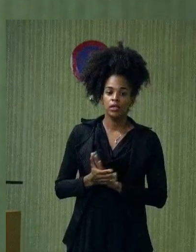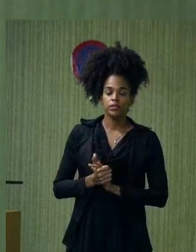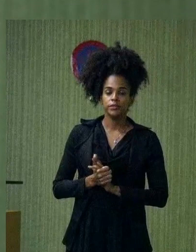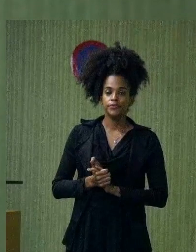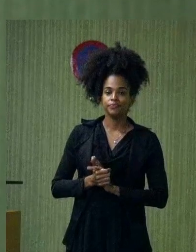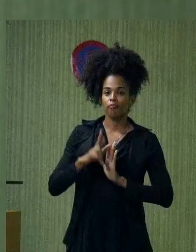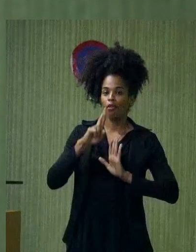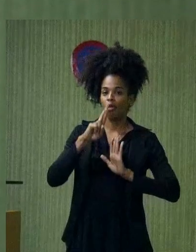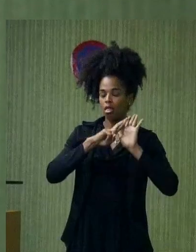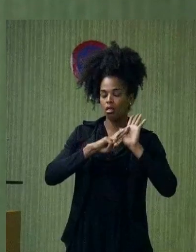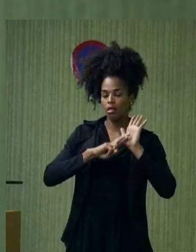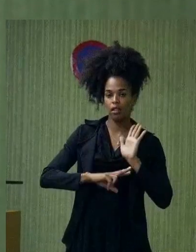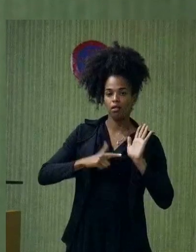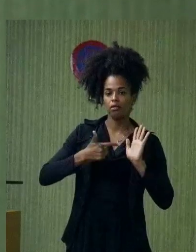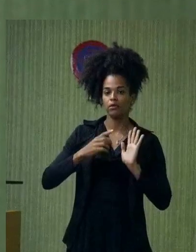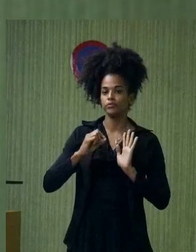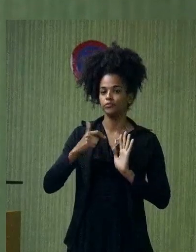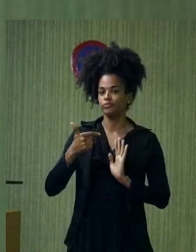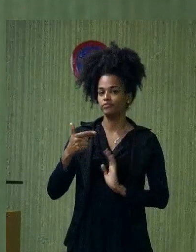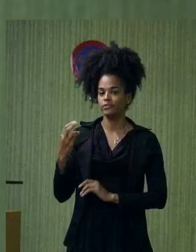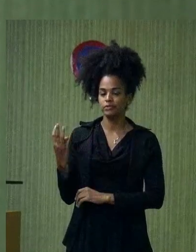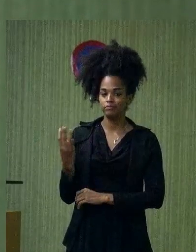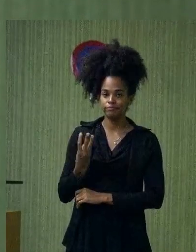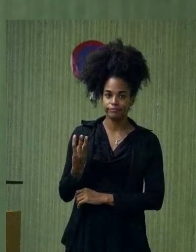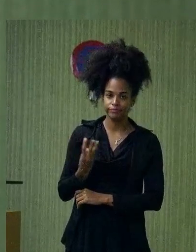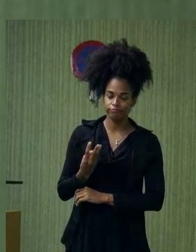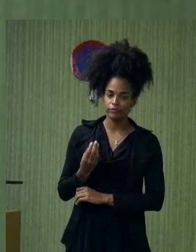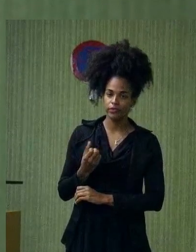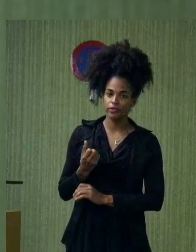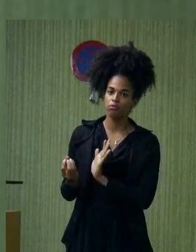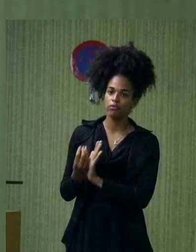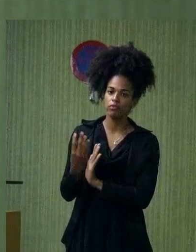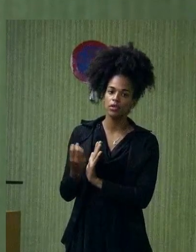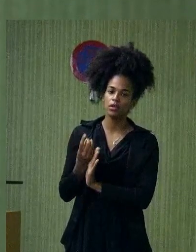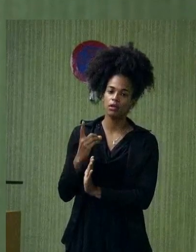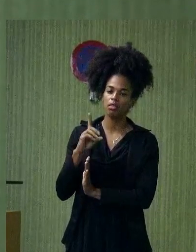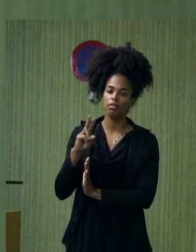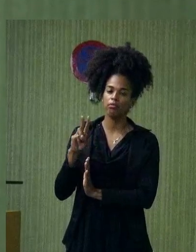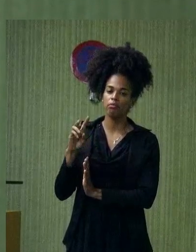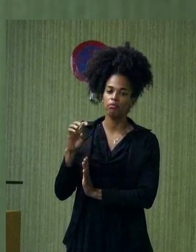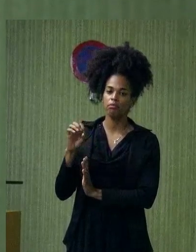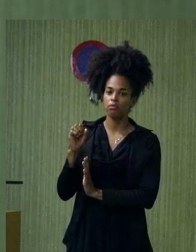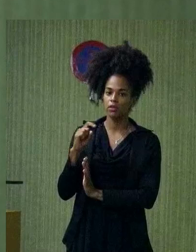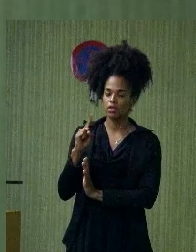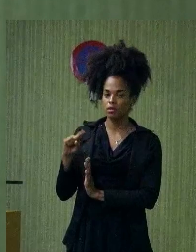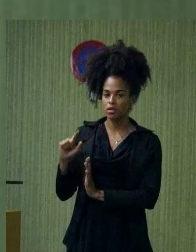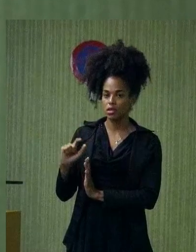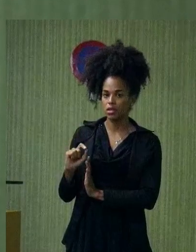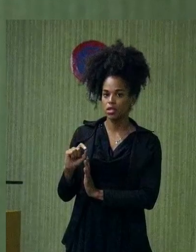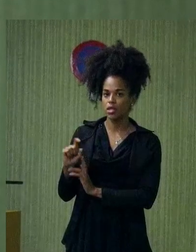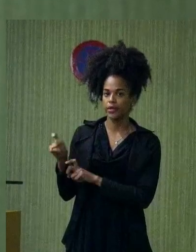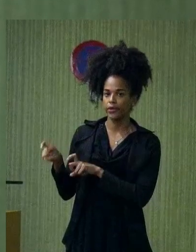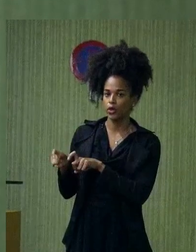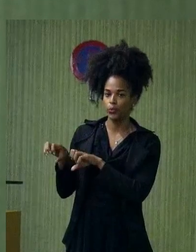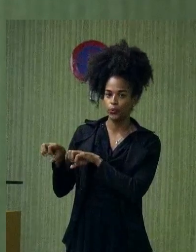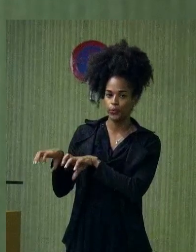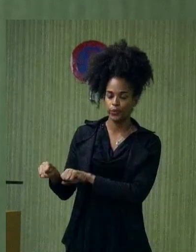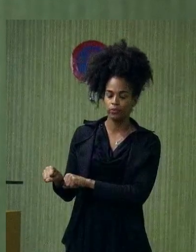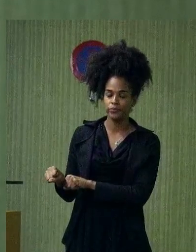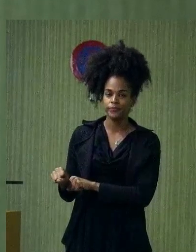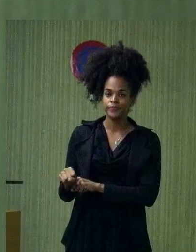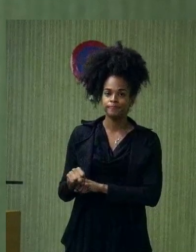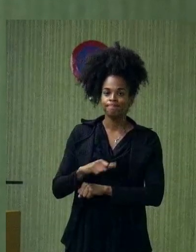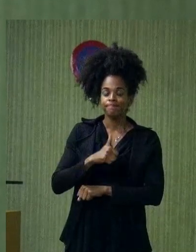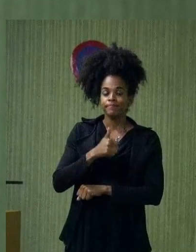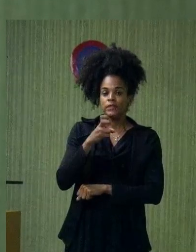ribeirinhas de 2023 elaborado pela ddz Rural Rio Negro foram seis escolas sem acesso 15